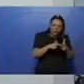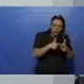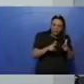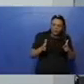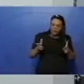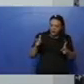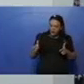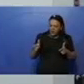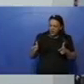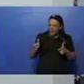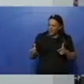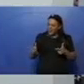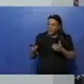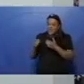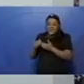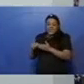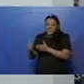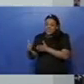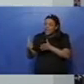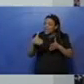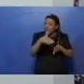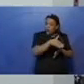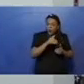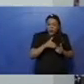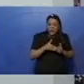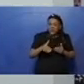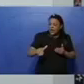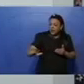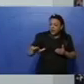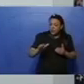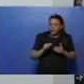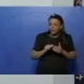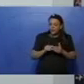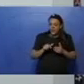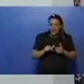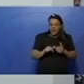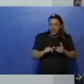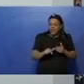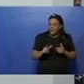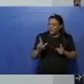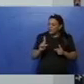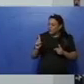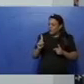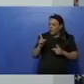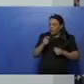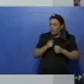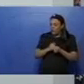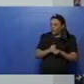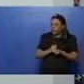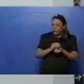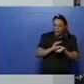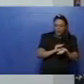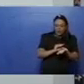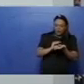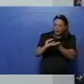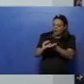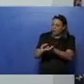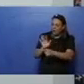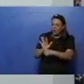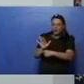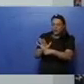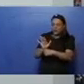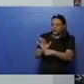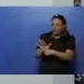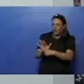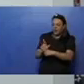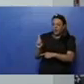dele se retirar desse acordo, ele ainda não financiará, não entrará com a parte financeira